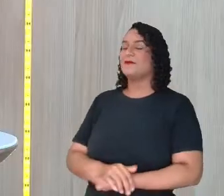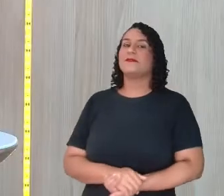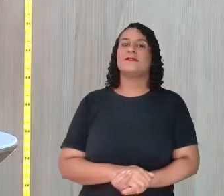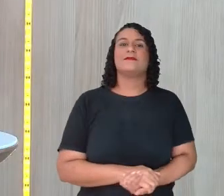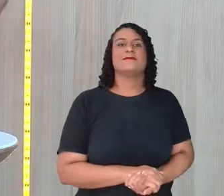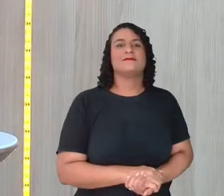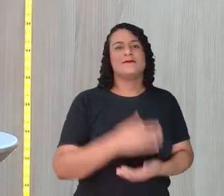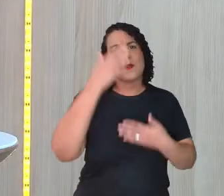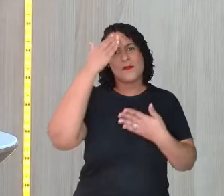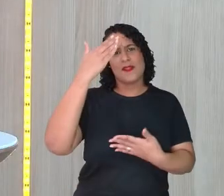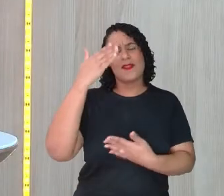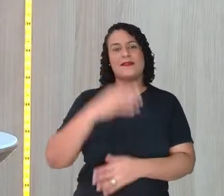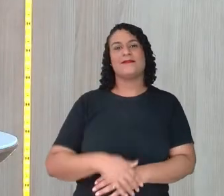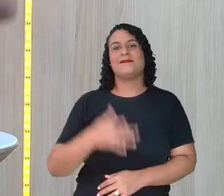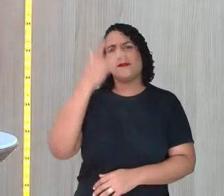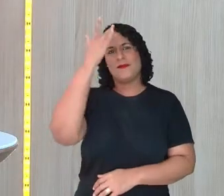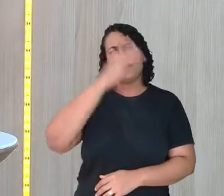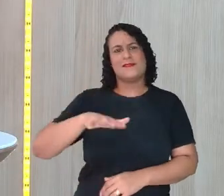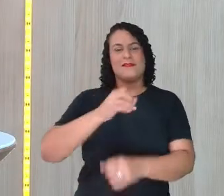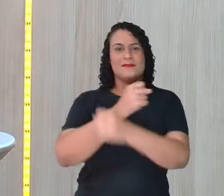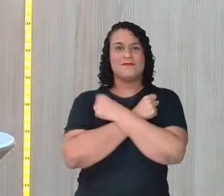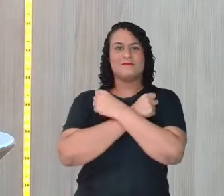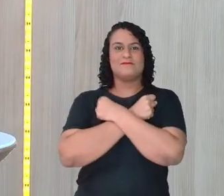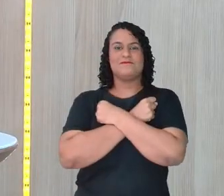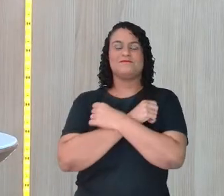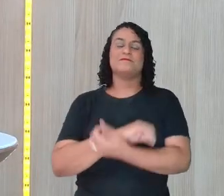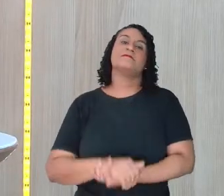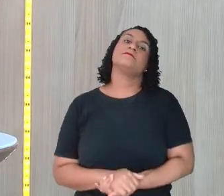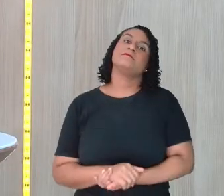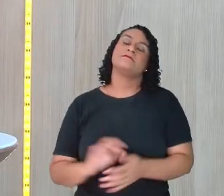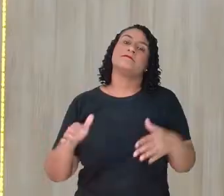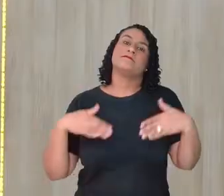Valeu, pessoal. Um abraço. Até a próxima, Luciano.